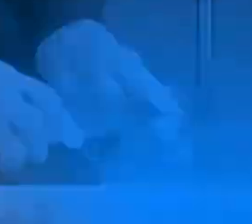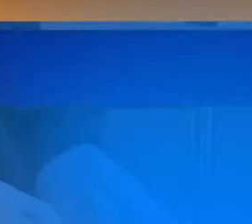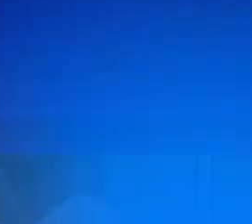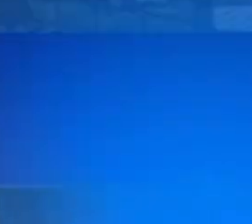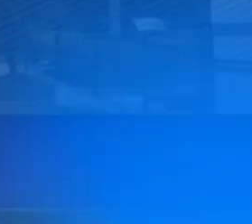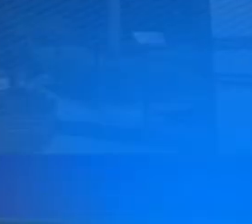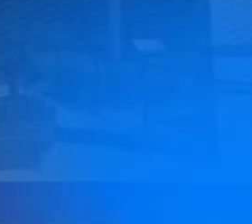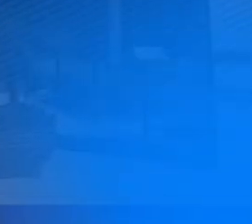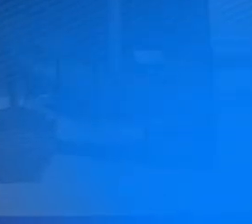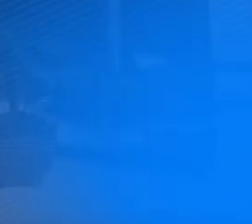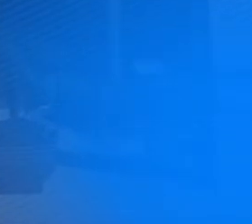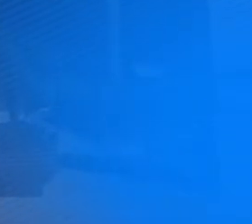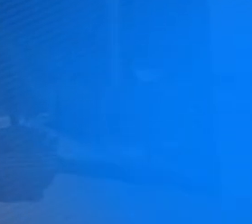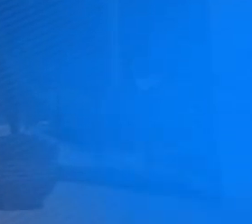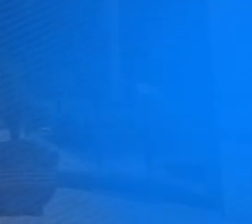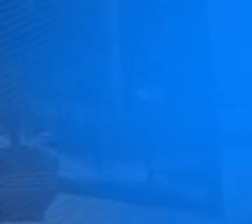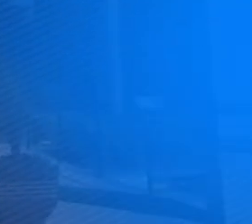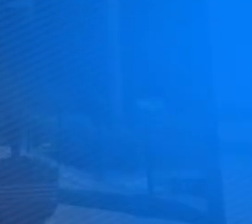e